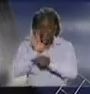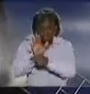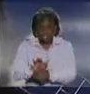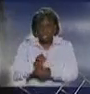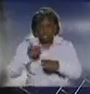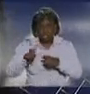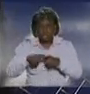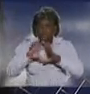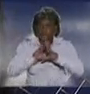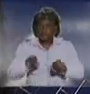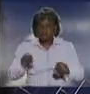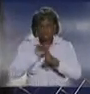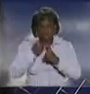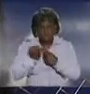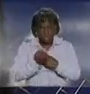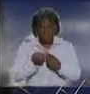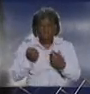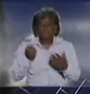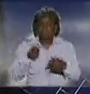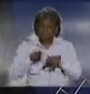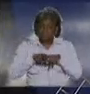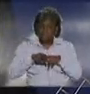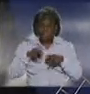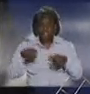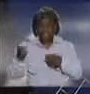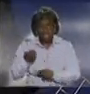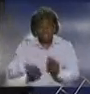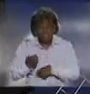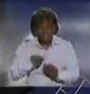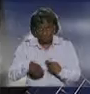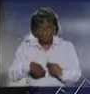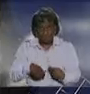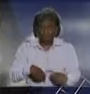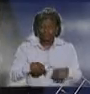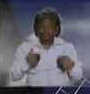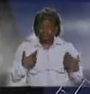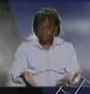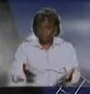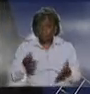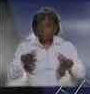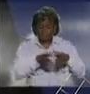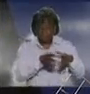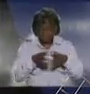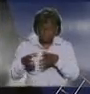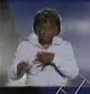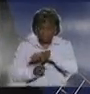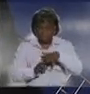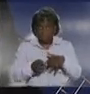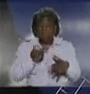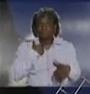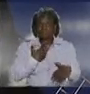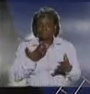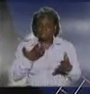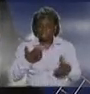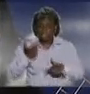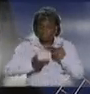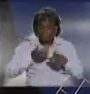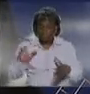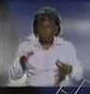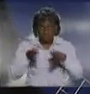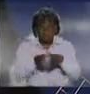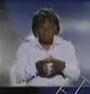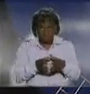forte de contribuir para a resolução de um problema social através de um business, né? E aí, então, essas instituições, elas têm o interesse de